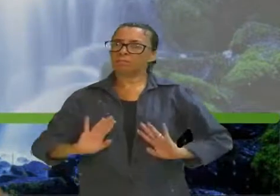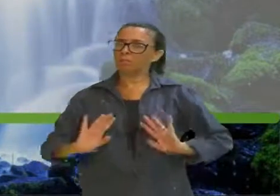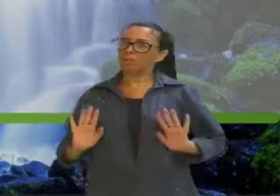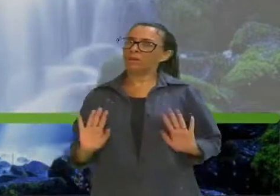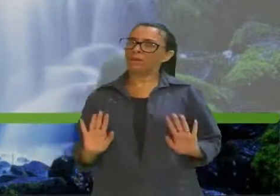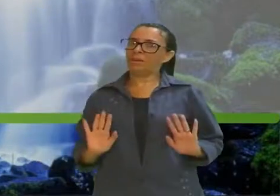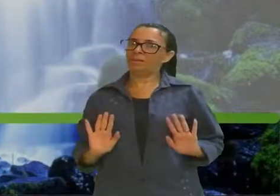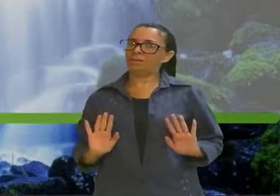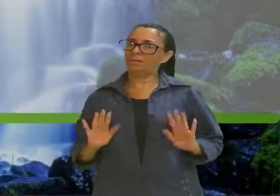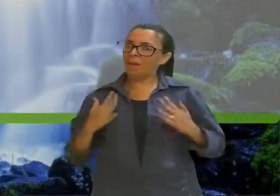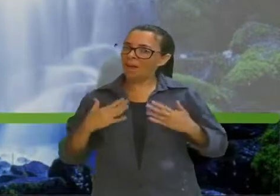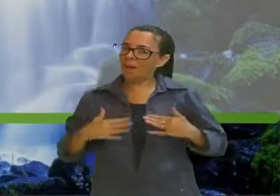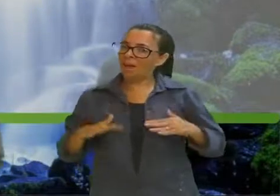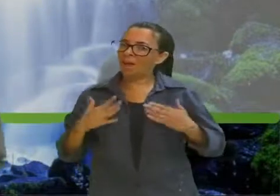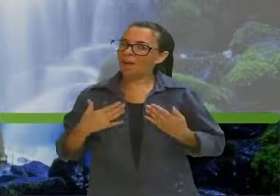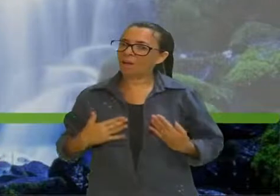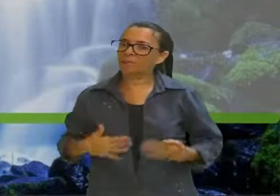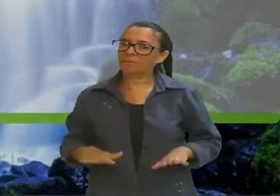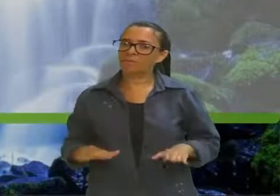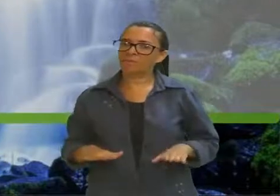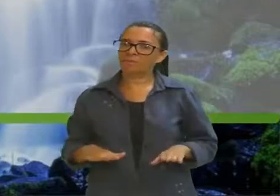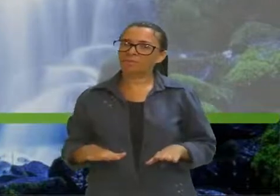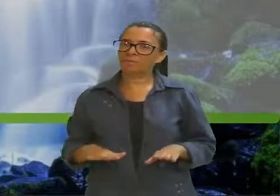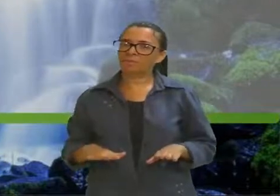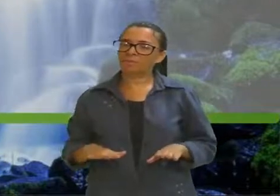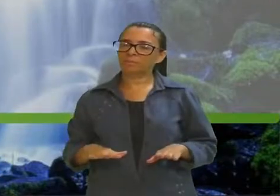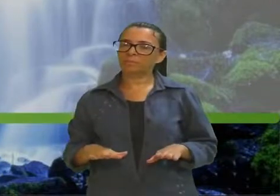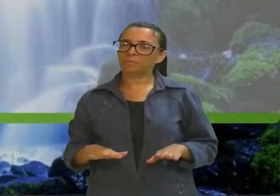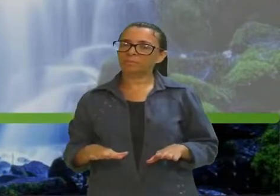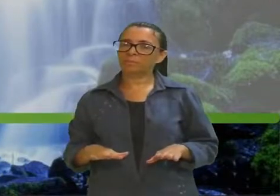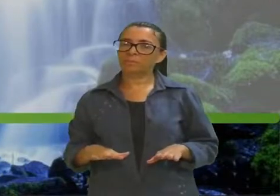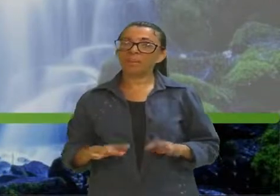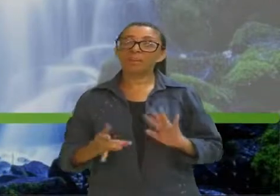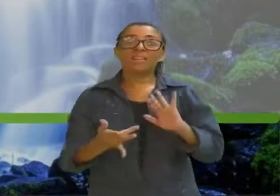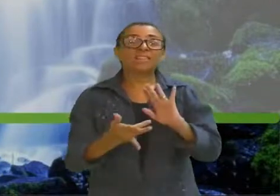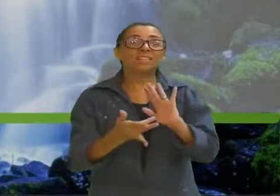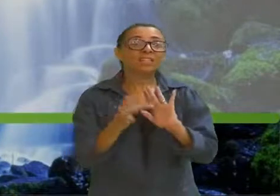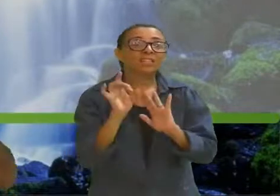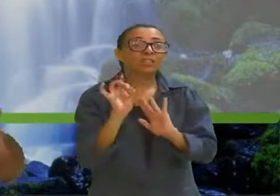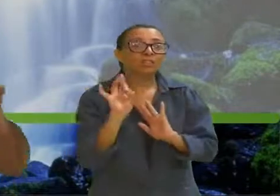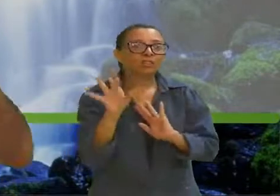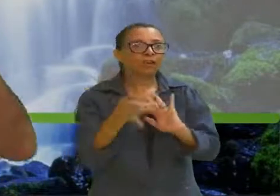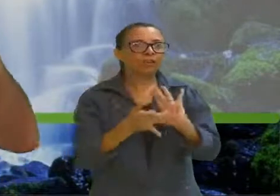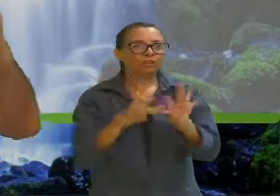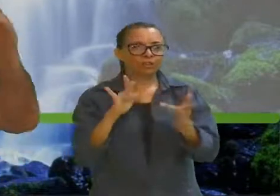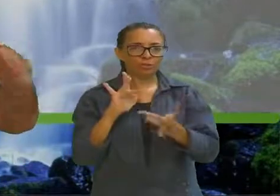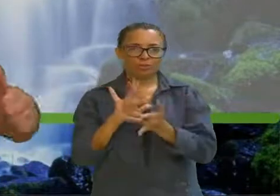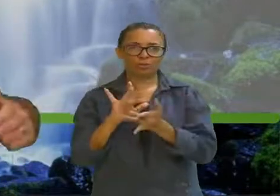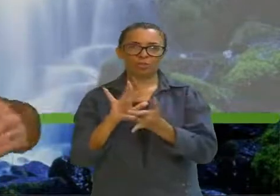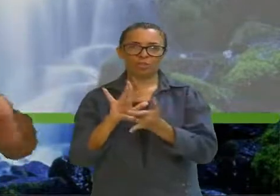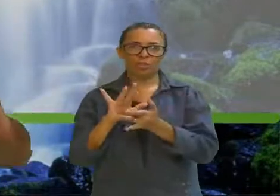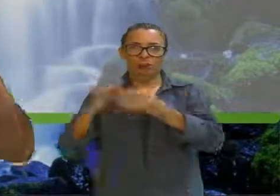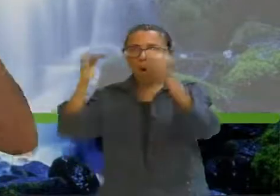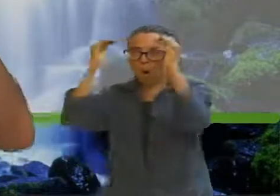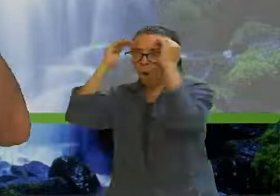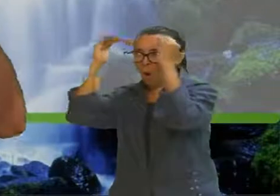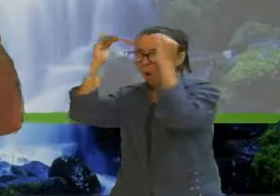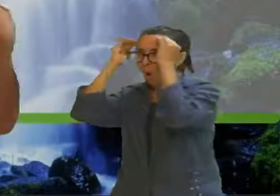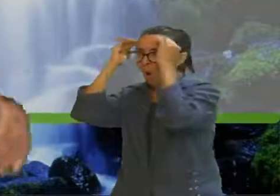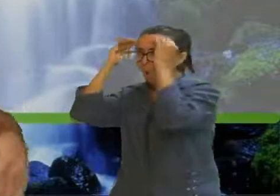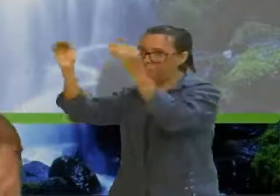Ela pode ser não totalmente, mas ela tem que ser um não totalmente, mas eu estou caminhando, eu